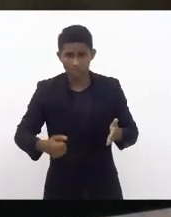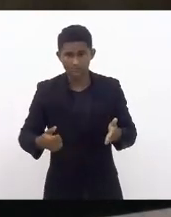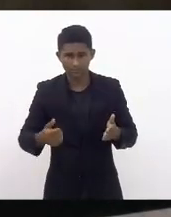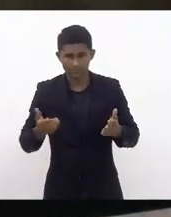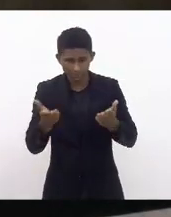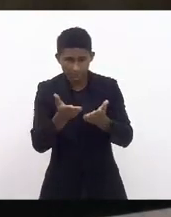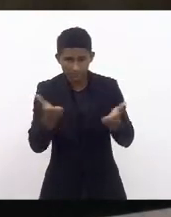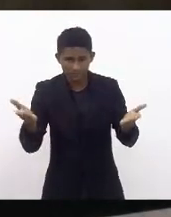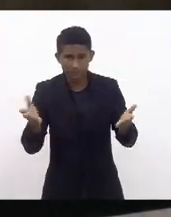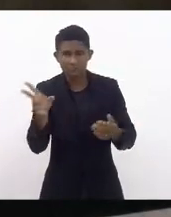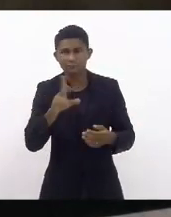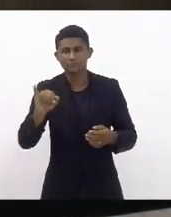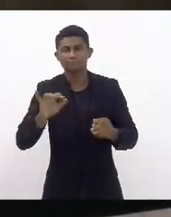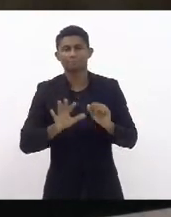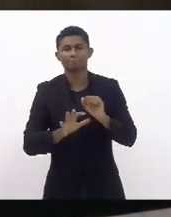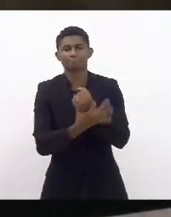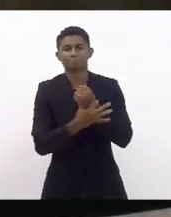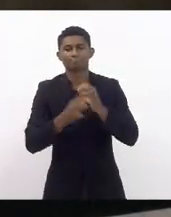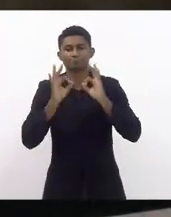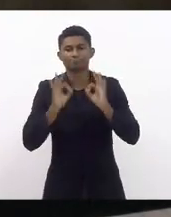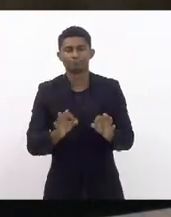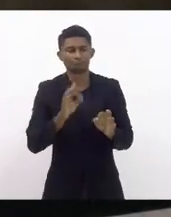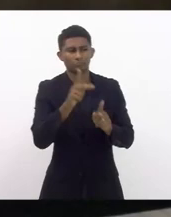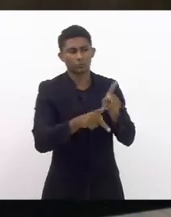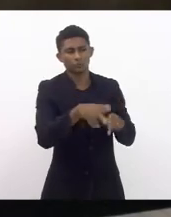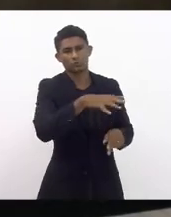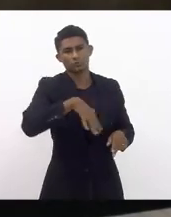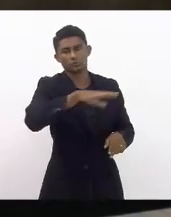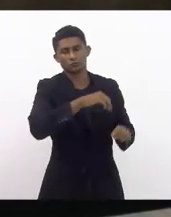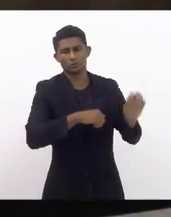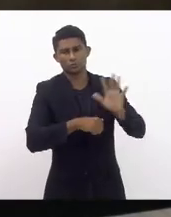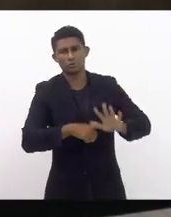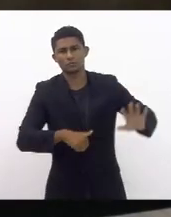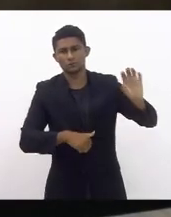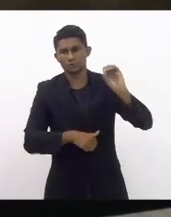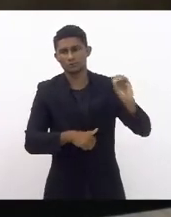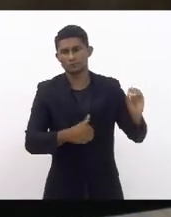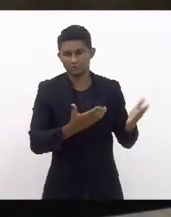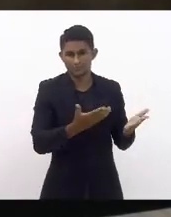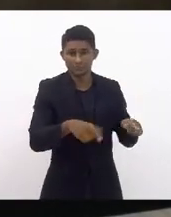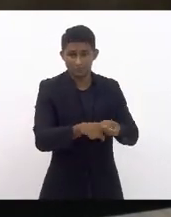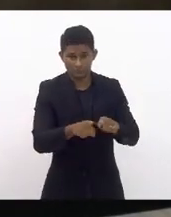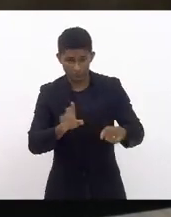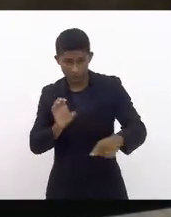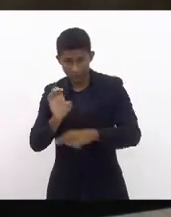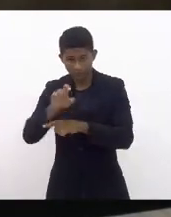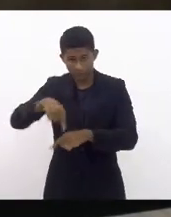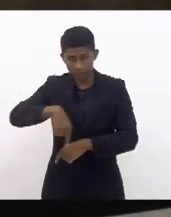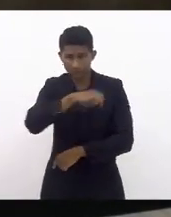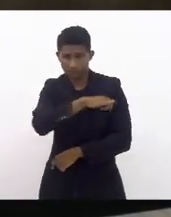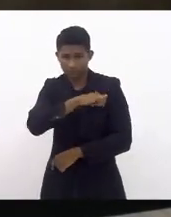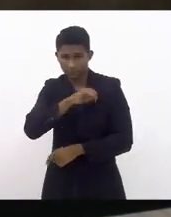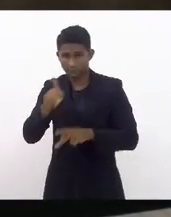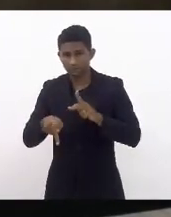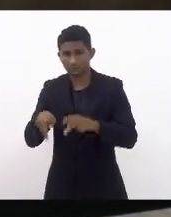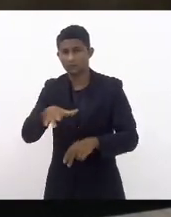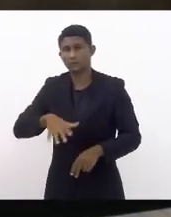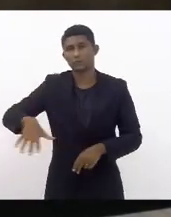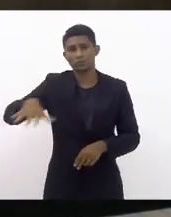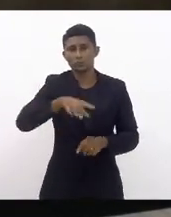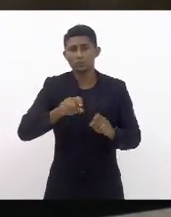vai garantir para toda a população da Zona Oeste e para toda a população do estado do Rio de Janeiro